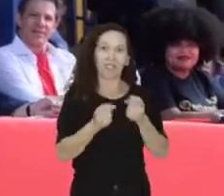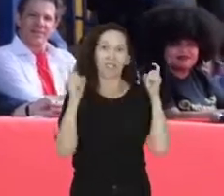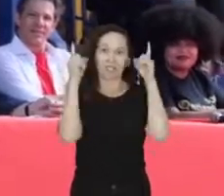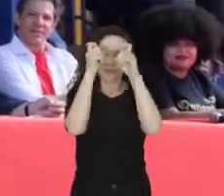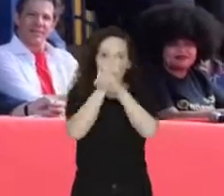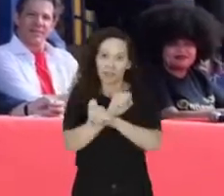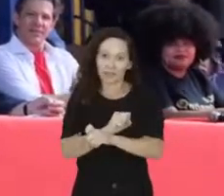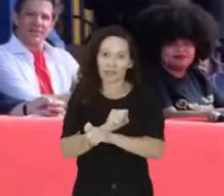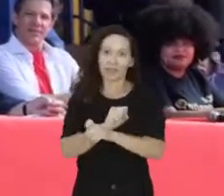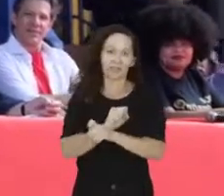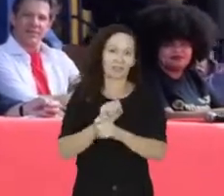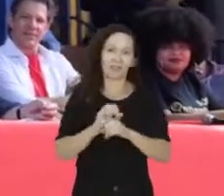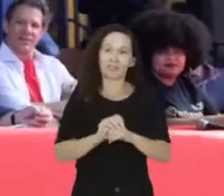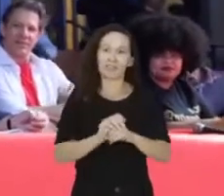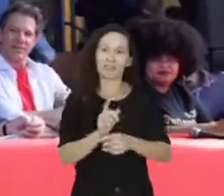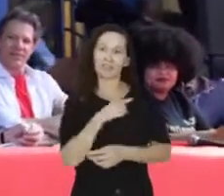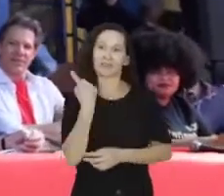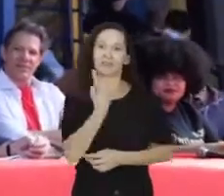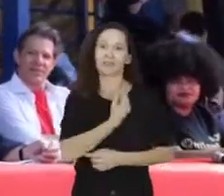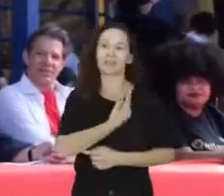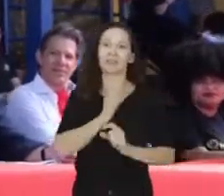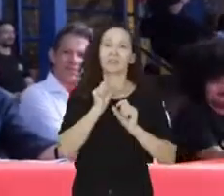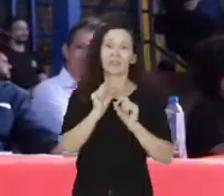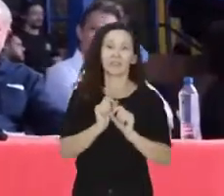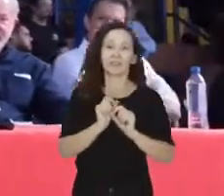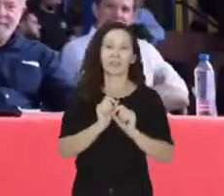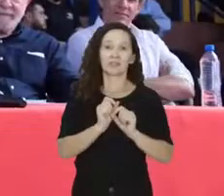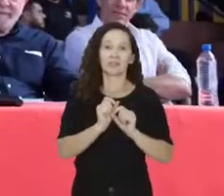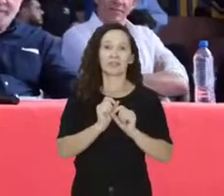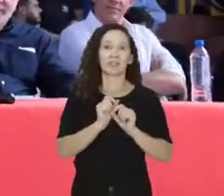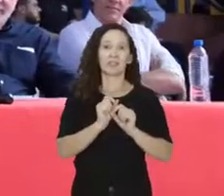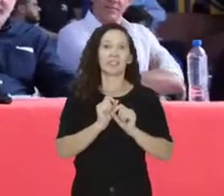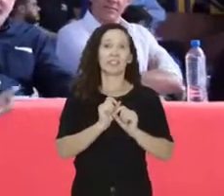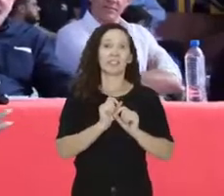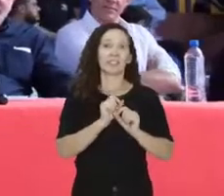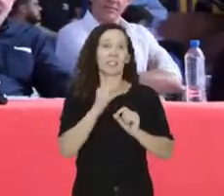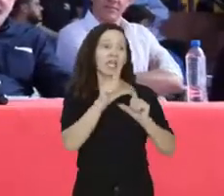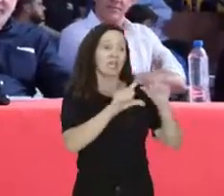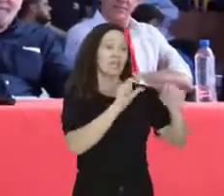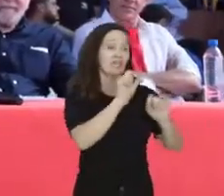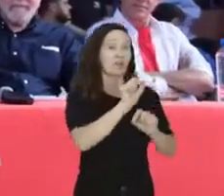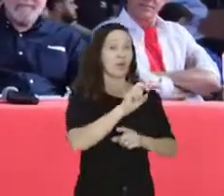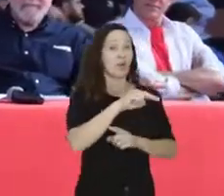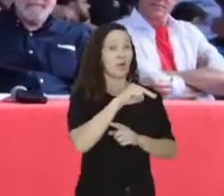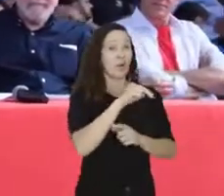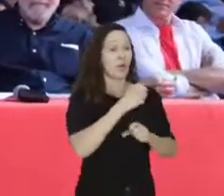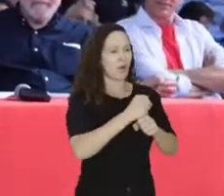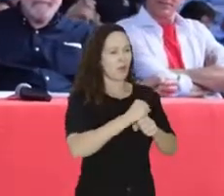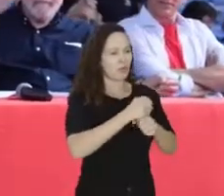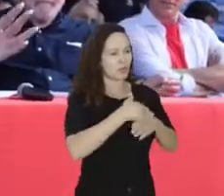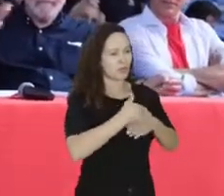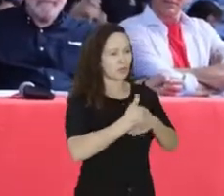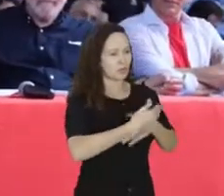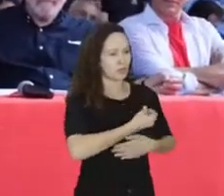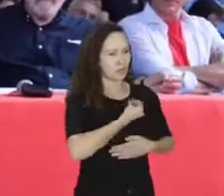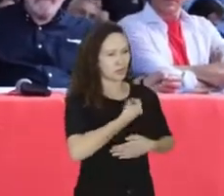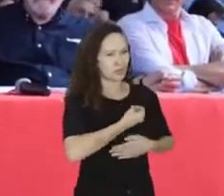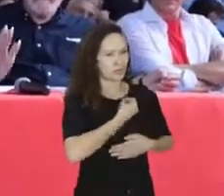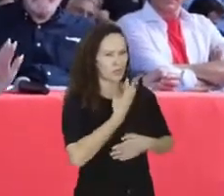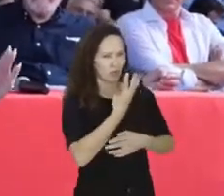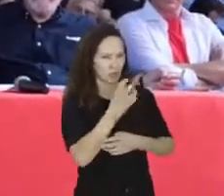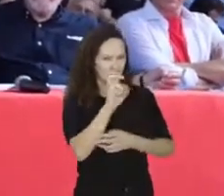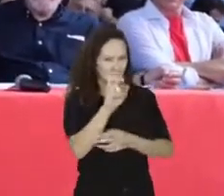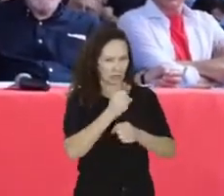gente é posto à escolha de ou dedicar anos da nossa vida, 4, 5 anos dentro do